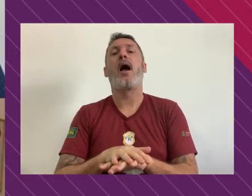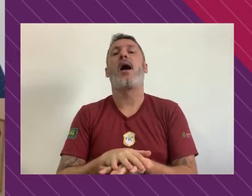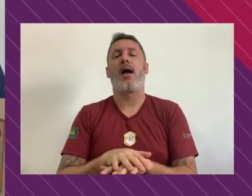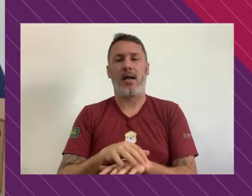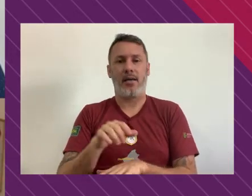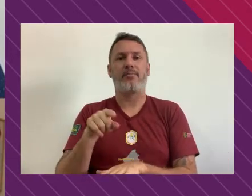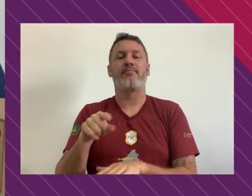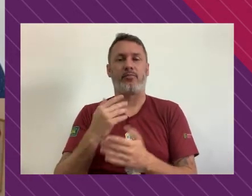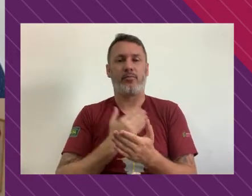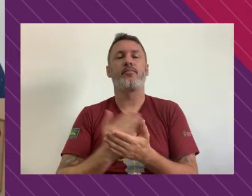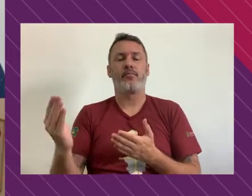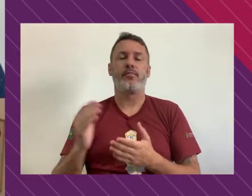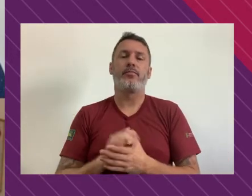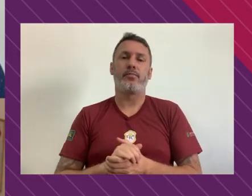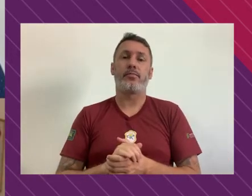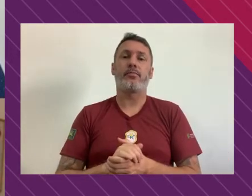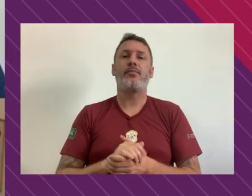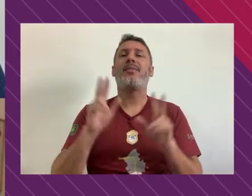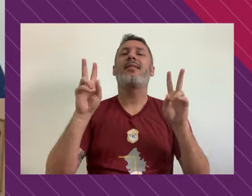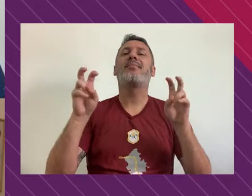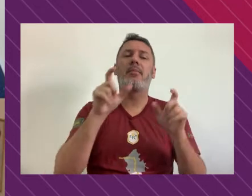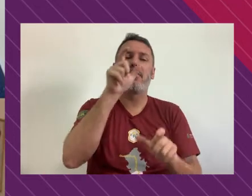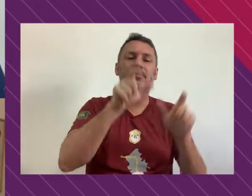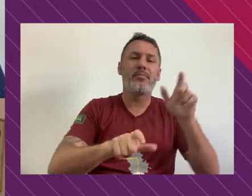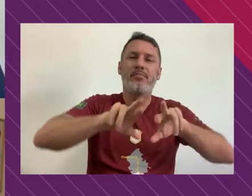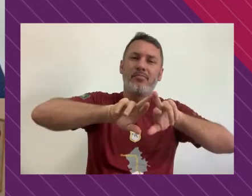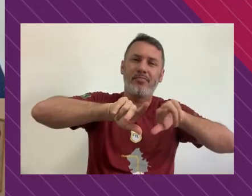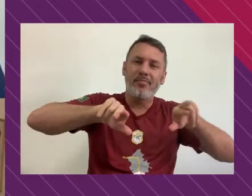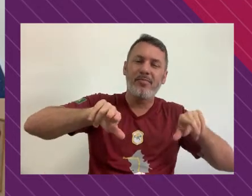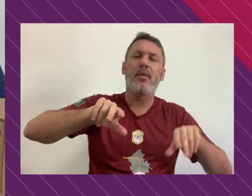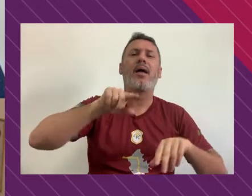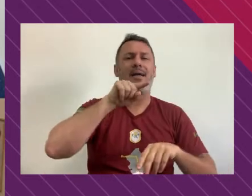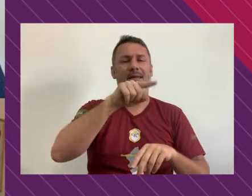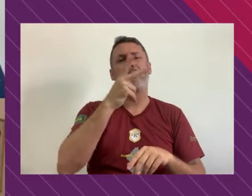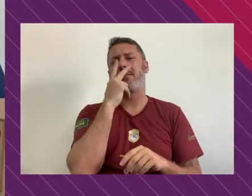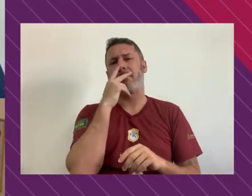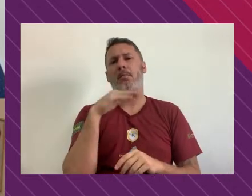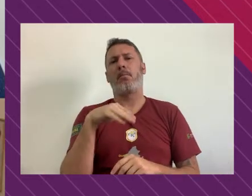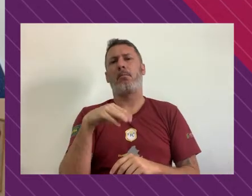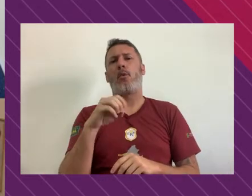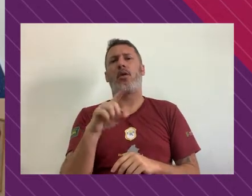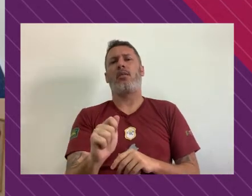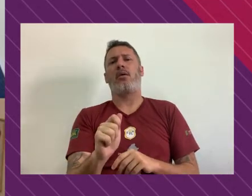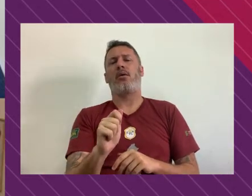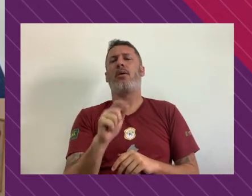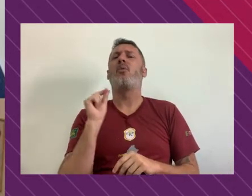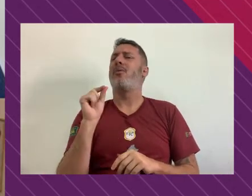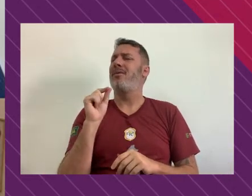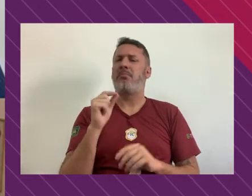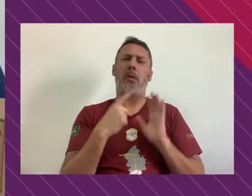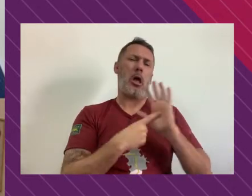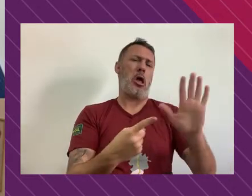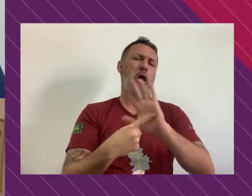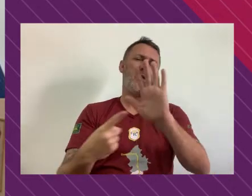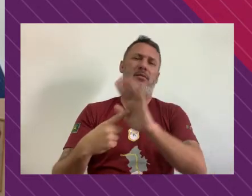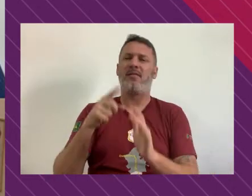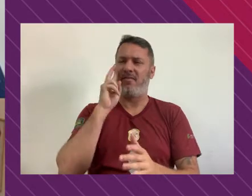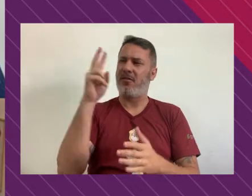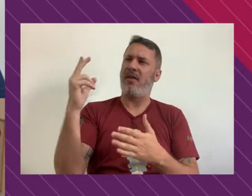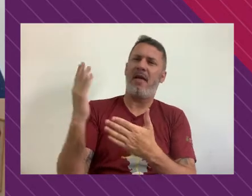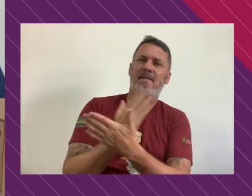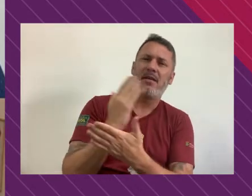sim, um dos assuntos da moda. Isso tem pelo menos uns 5 anos que é um dos temas da moda. Está na capa das revistas,